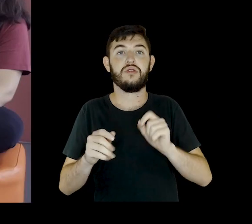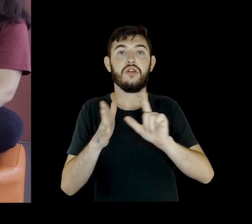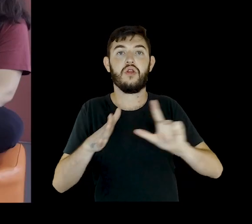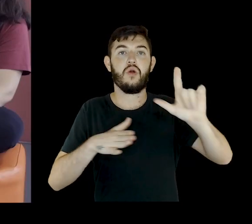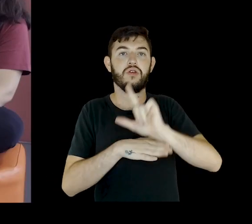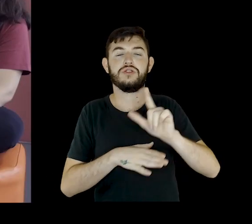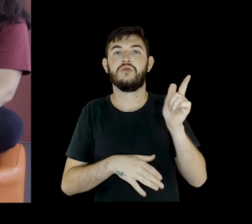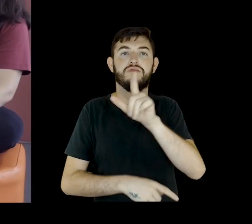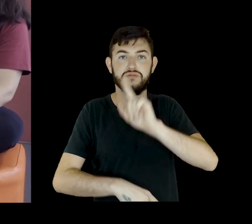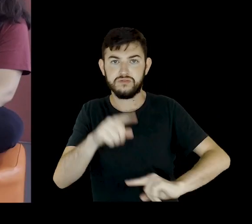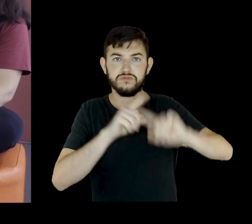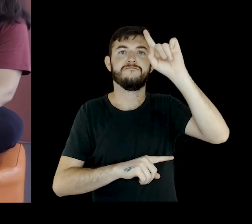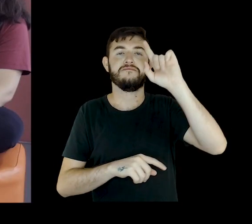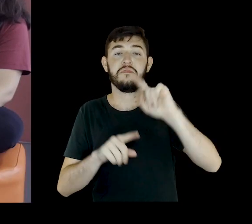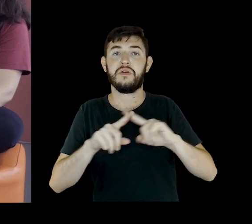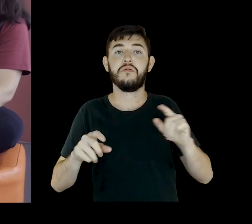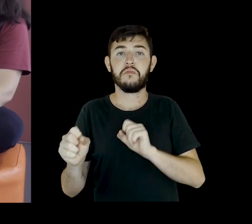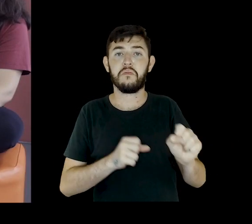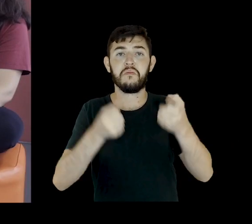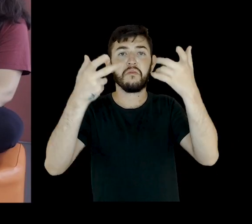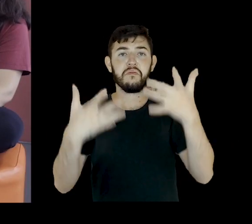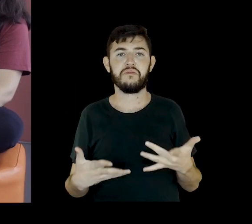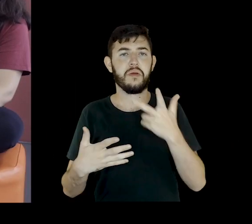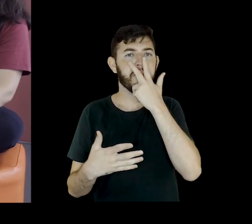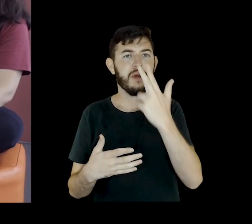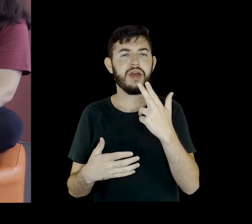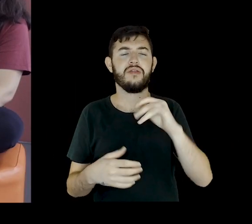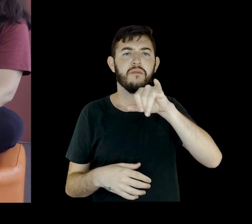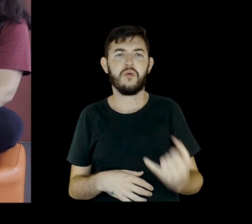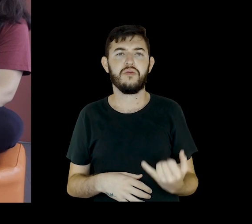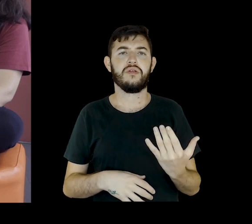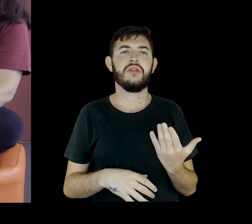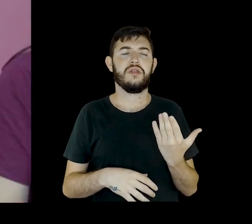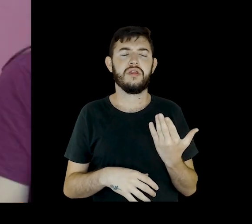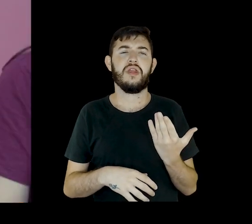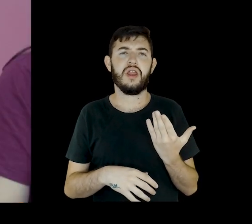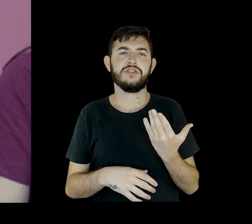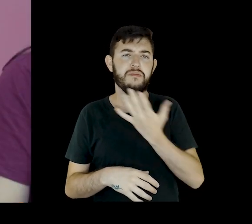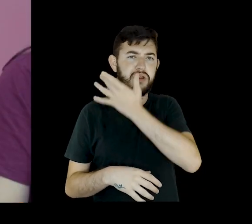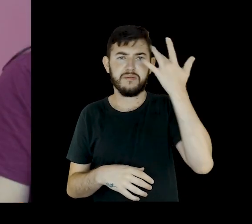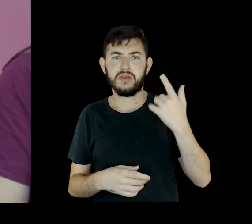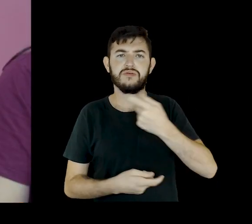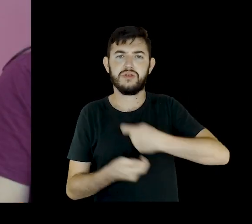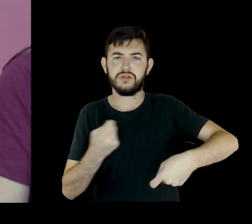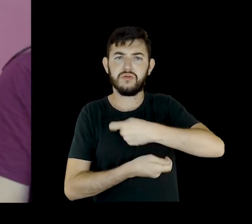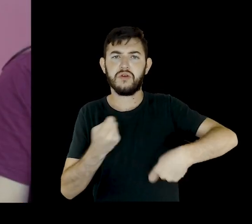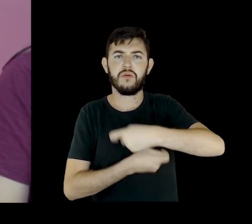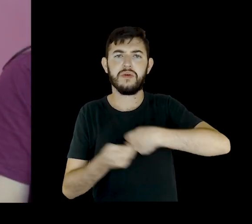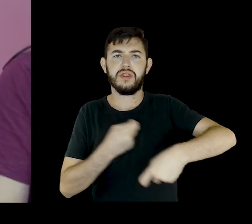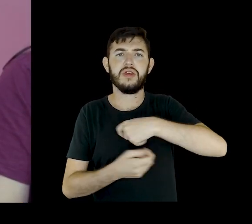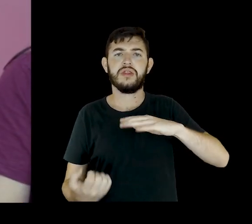até posso dizer assim, que eu me vejo como uma porta de entrada para as pessoas, para outros comerciantes, outros